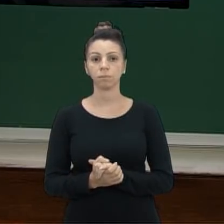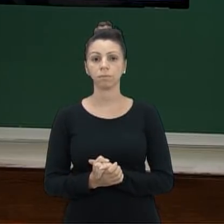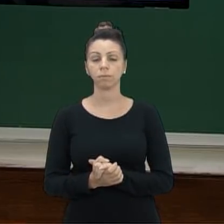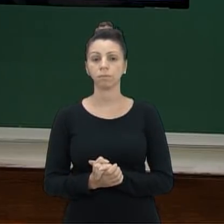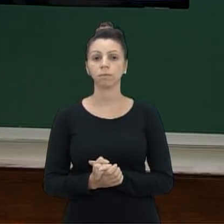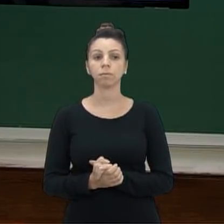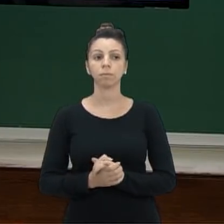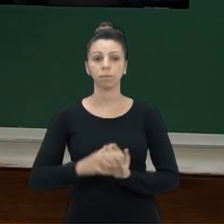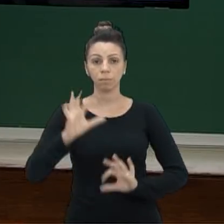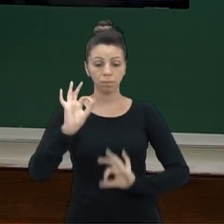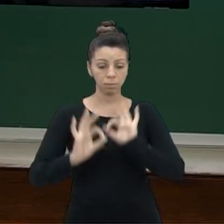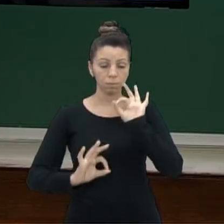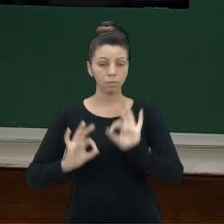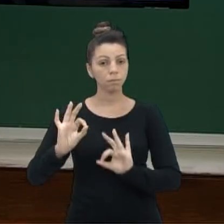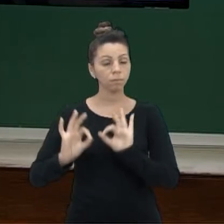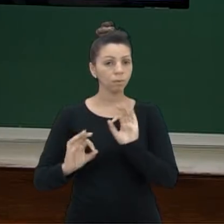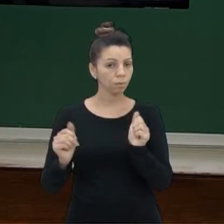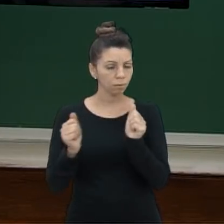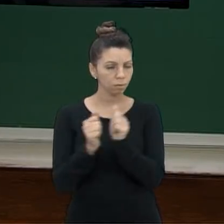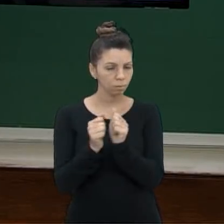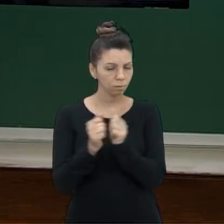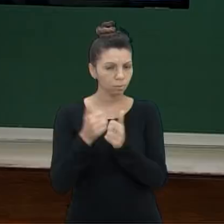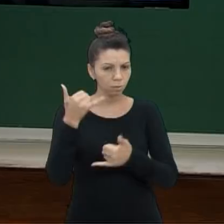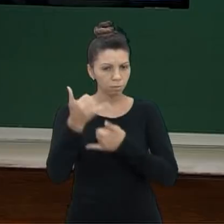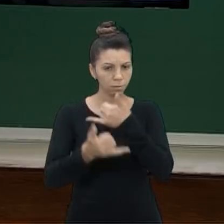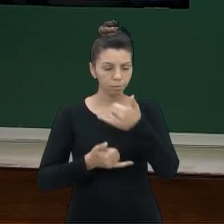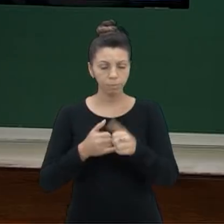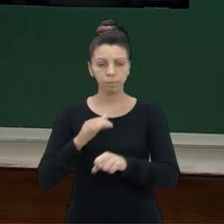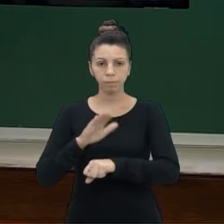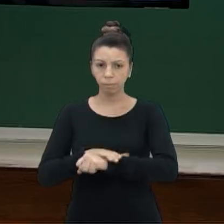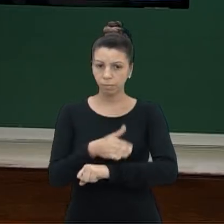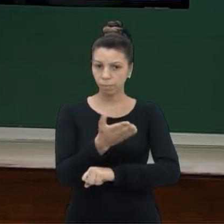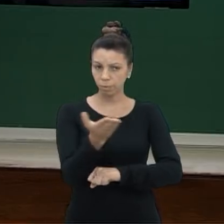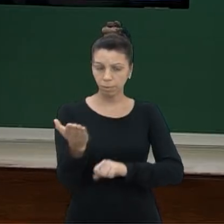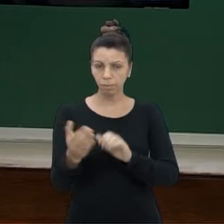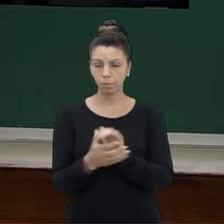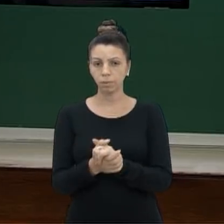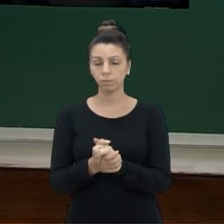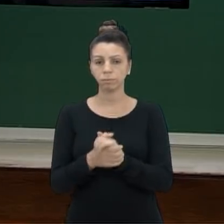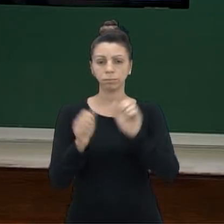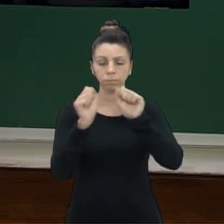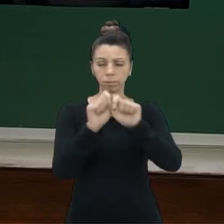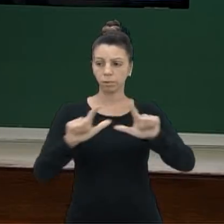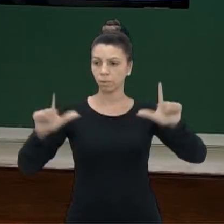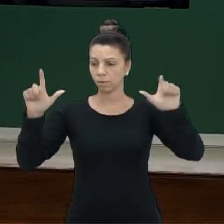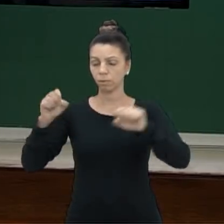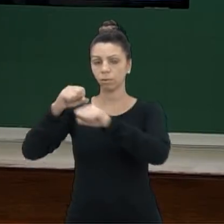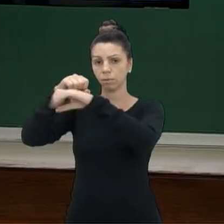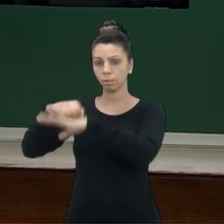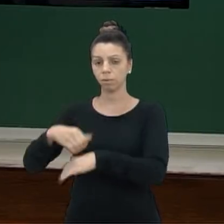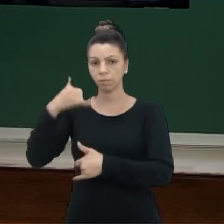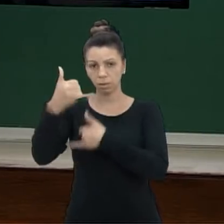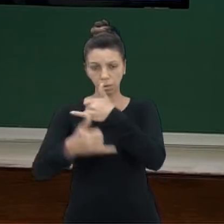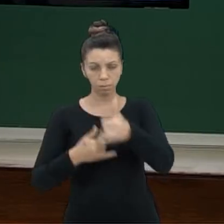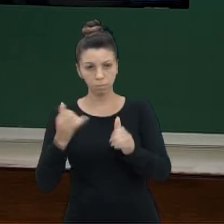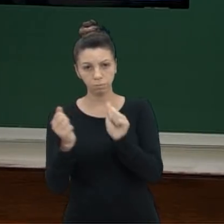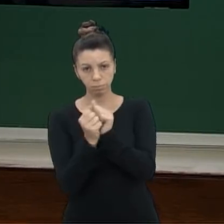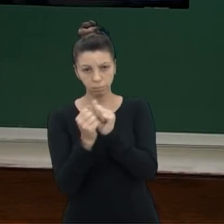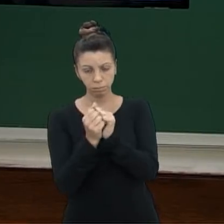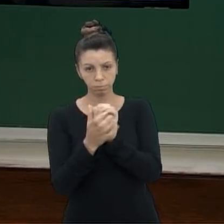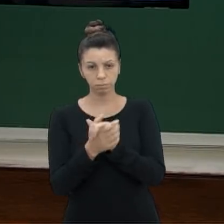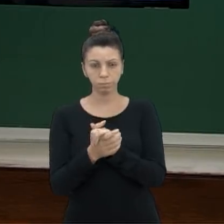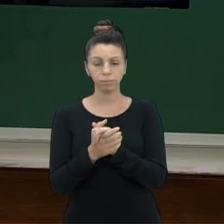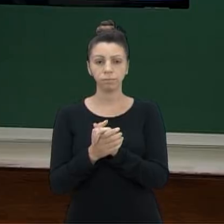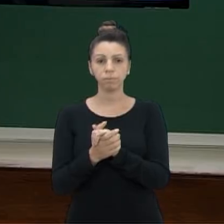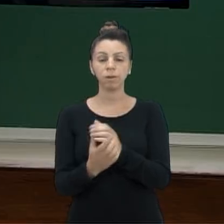estar preparado para jogar agora junto comigo. Eu vou dar um tempinho para você abrir o aplicativo aí e jogar comigo. Então,